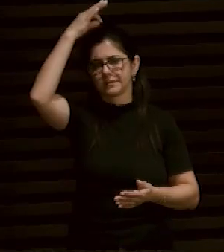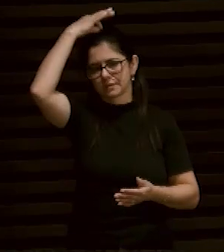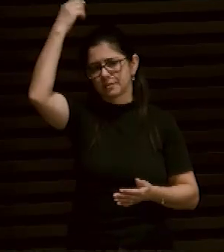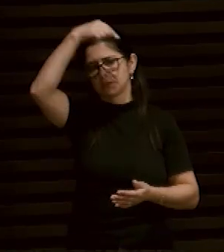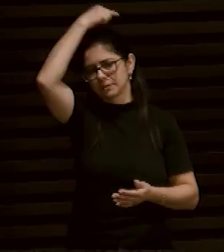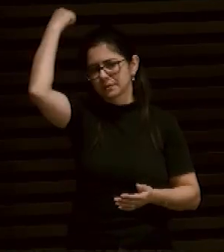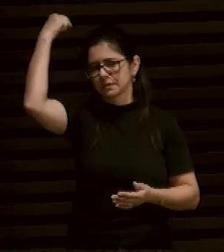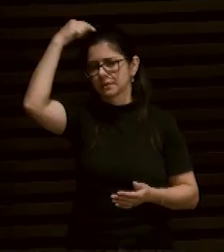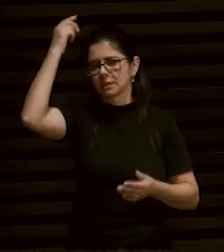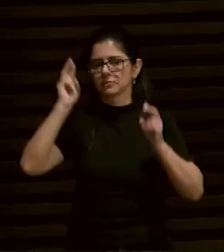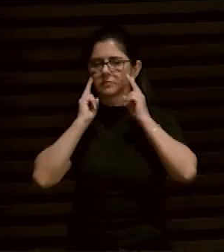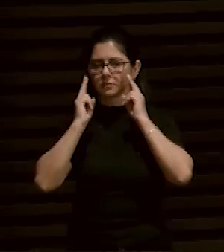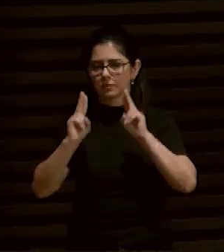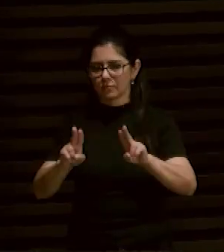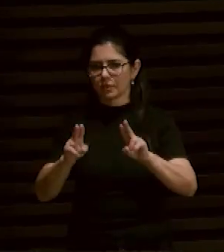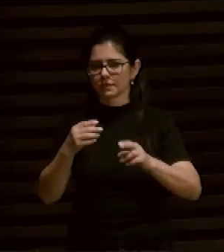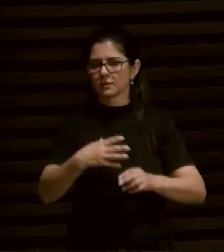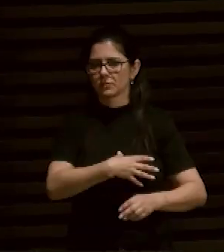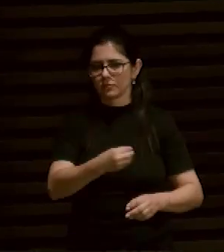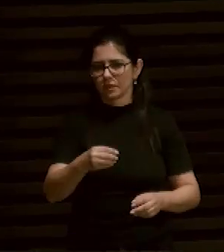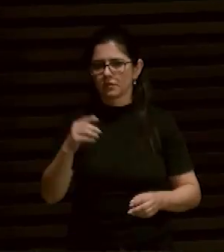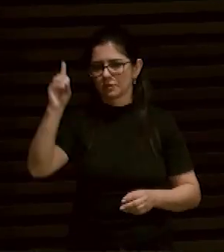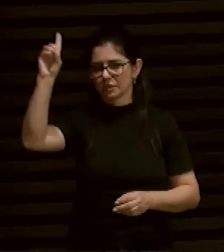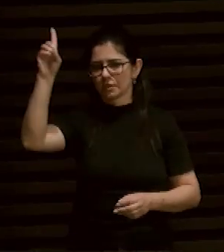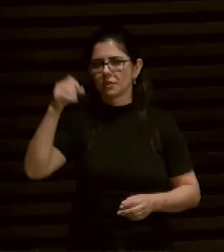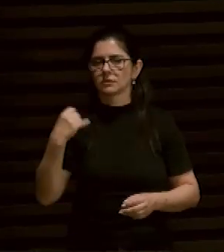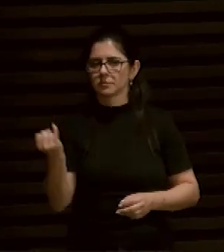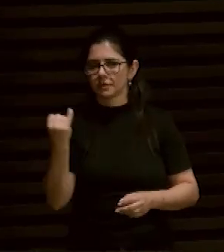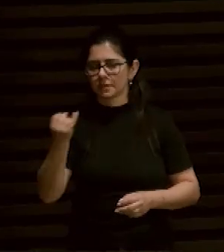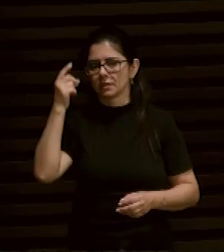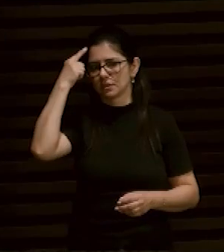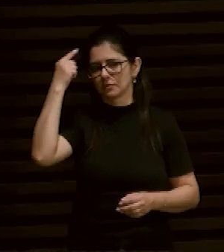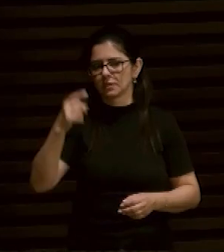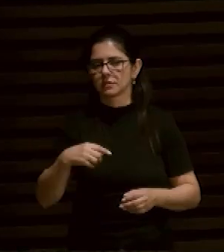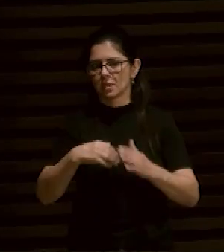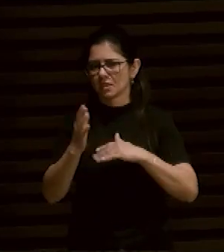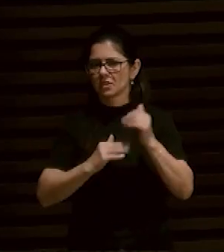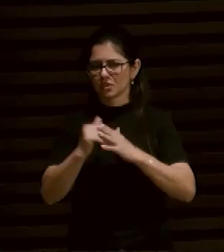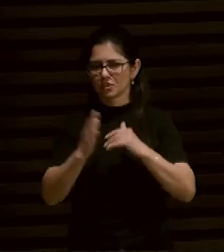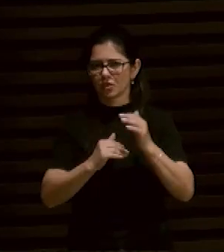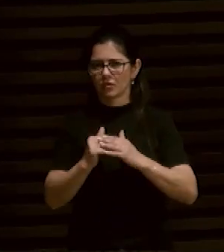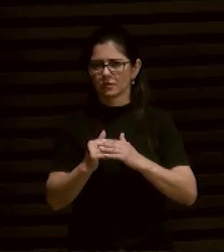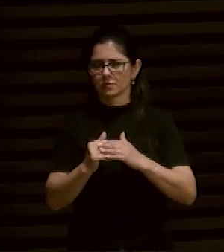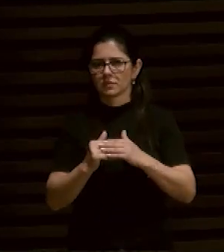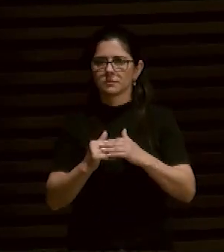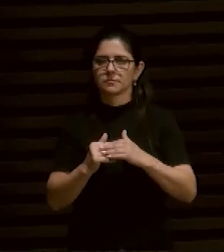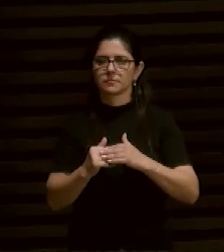Deus. Mas é importante nós pensarmos se as nossas obras elas têm condizido com a nossa